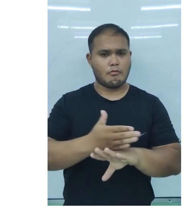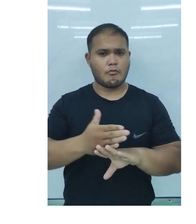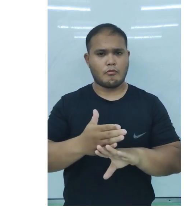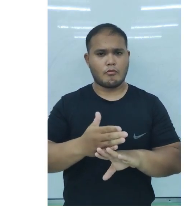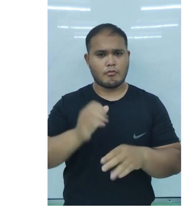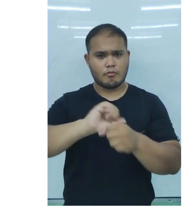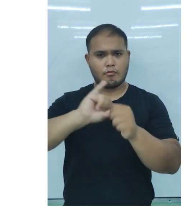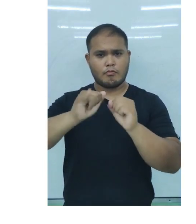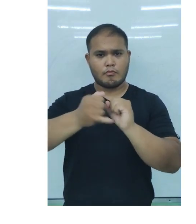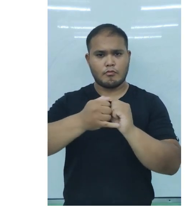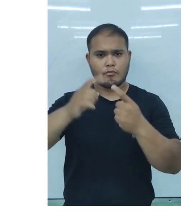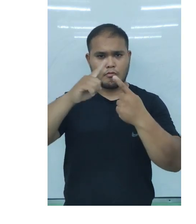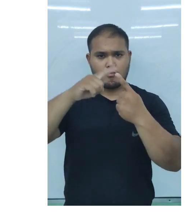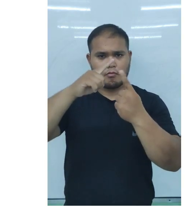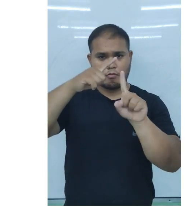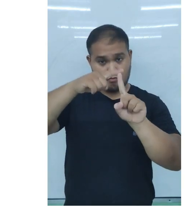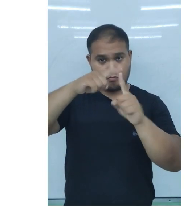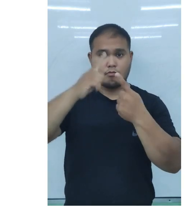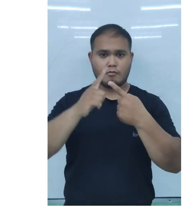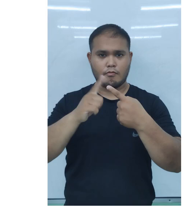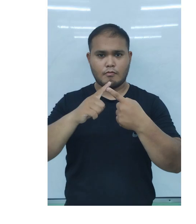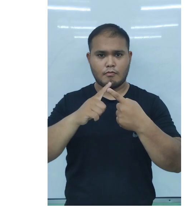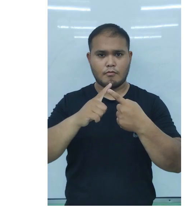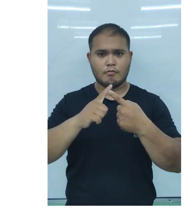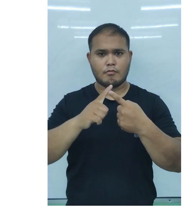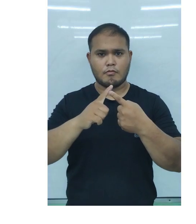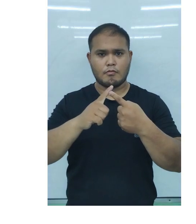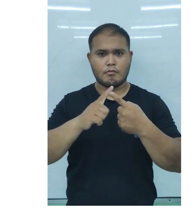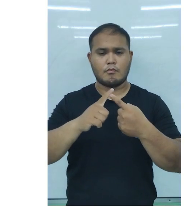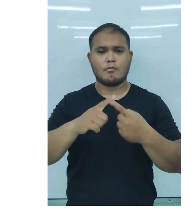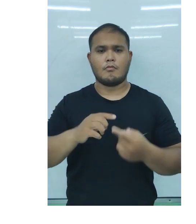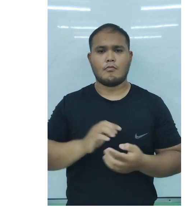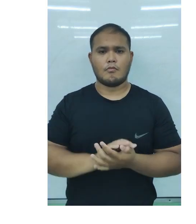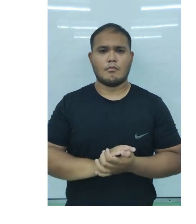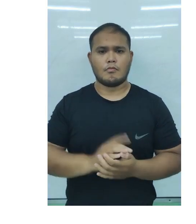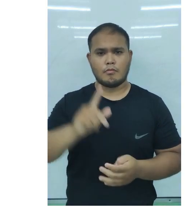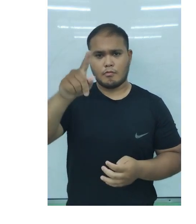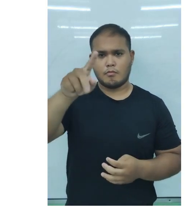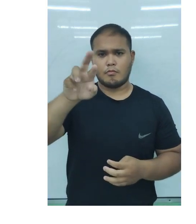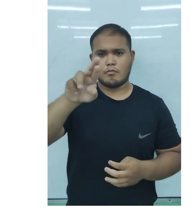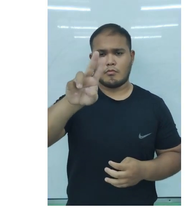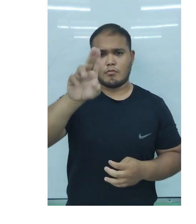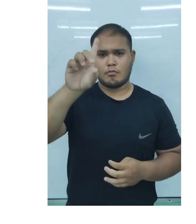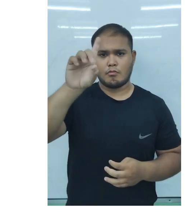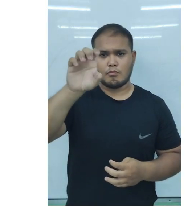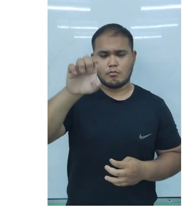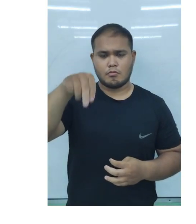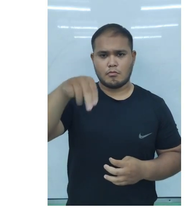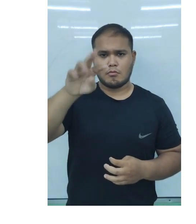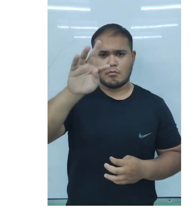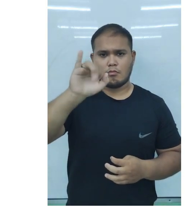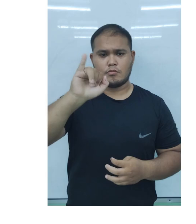Prudens, prudentes. Lembrando que essa forma vai ser para os 3 gêneros: